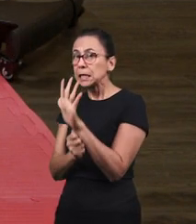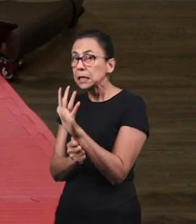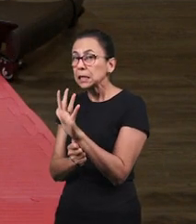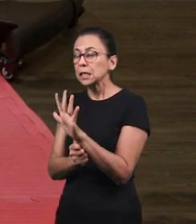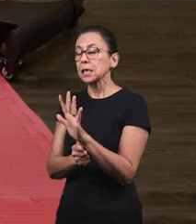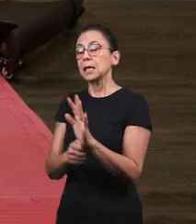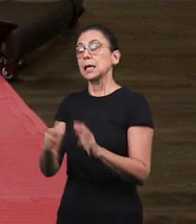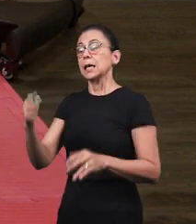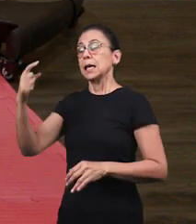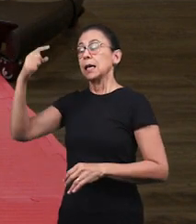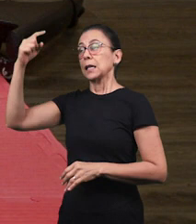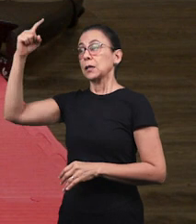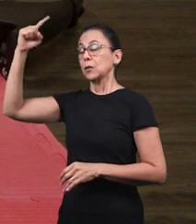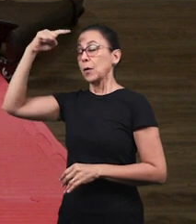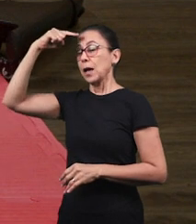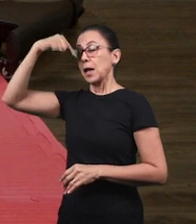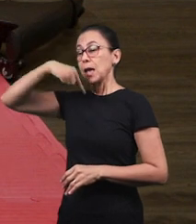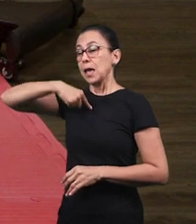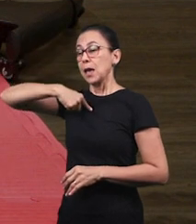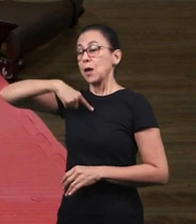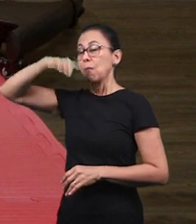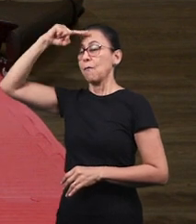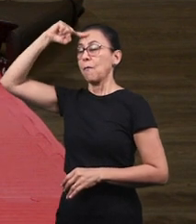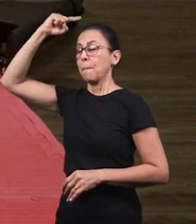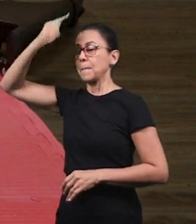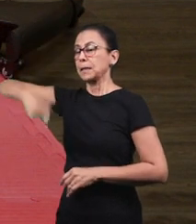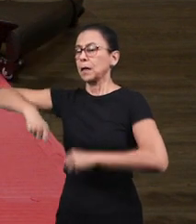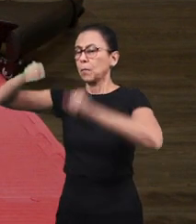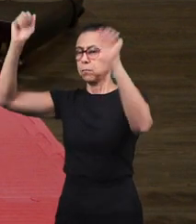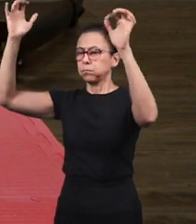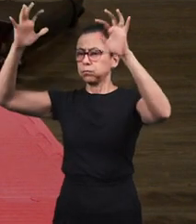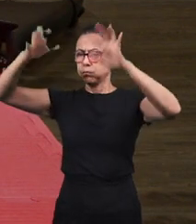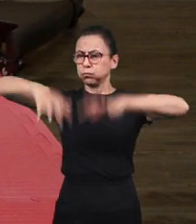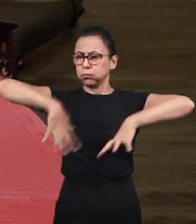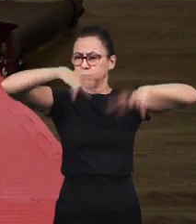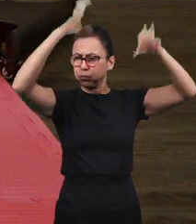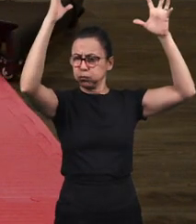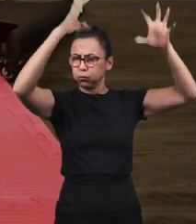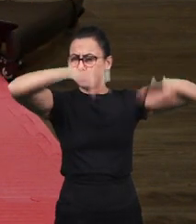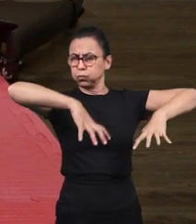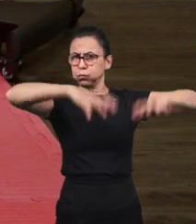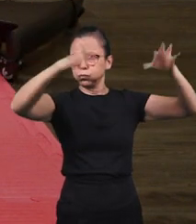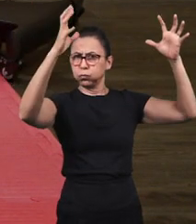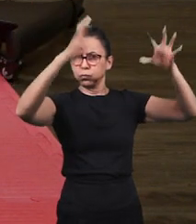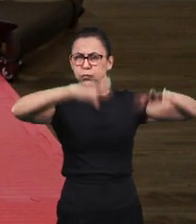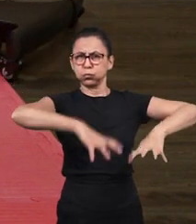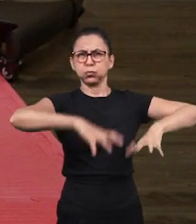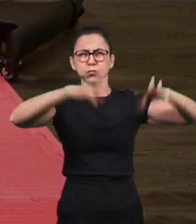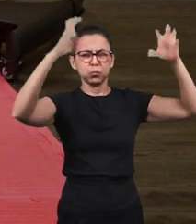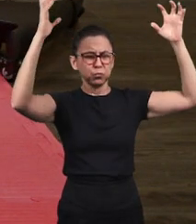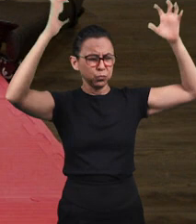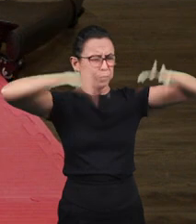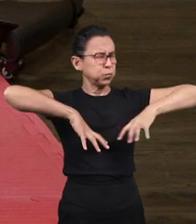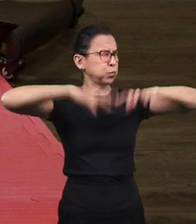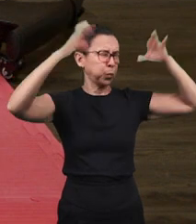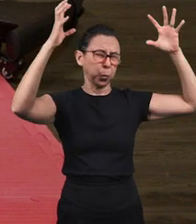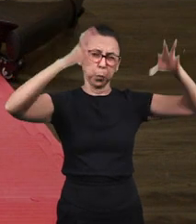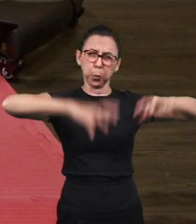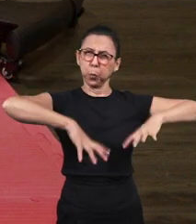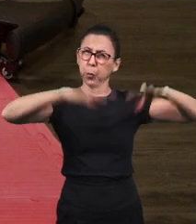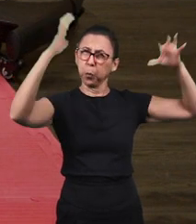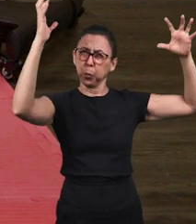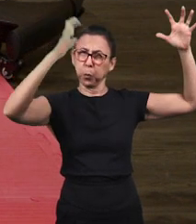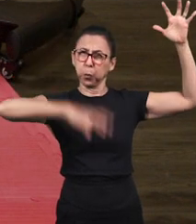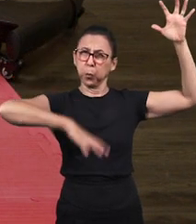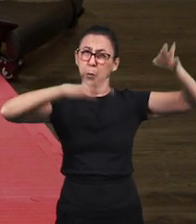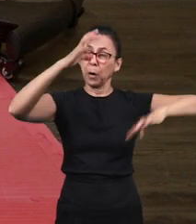mandar um dilúvio para destruir toda a terra. Um dilúvio é uma chuva